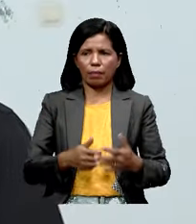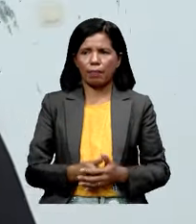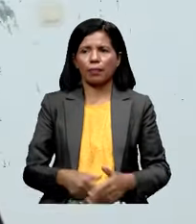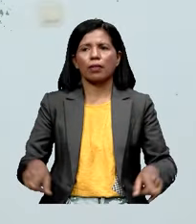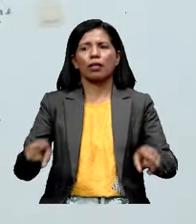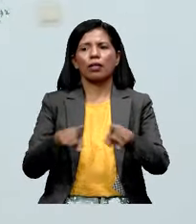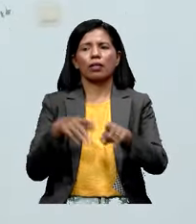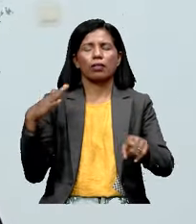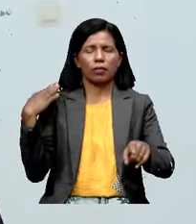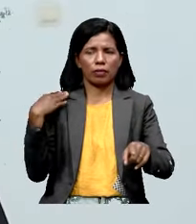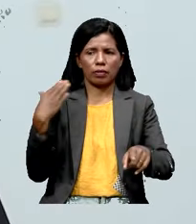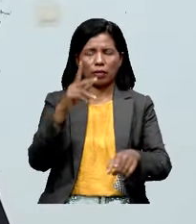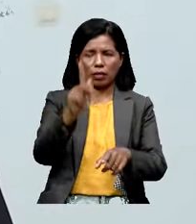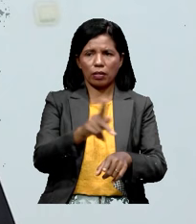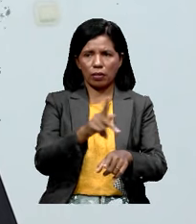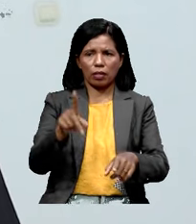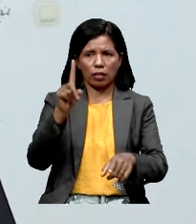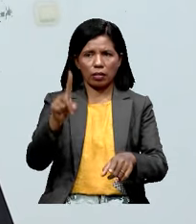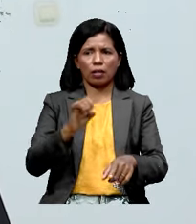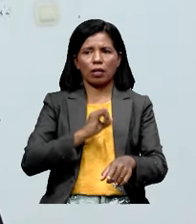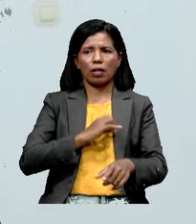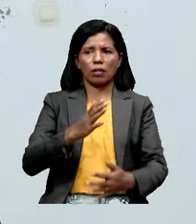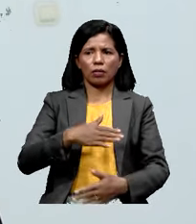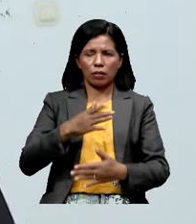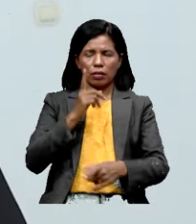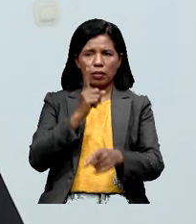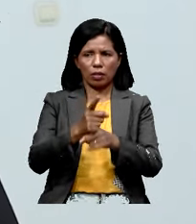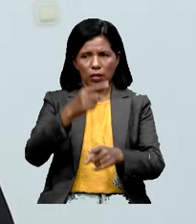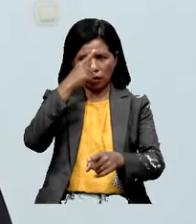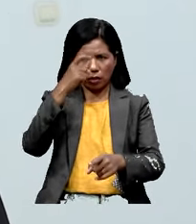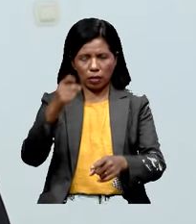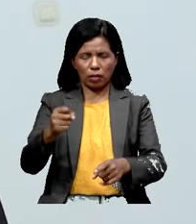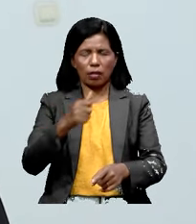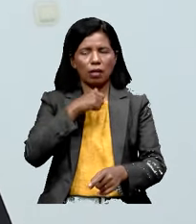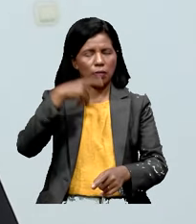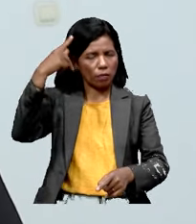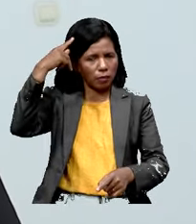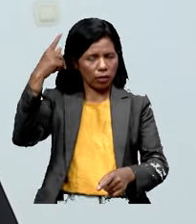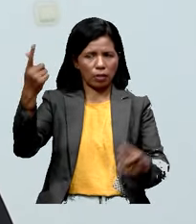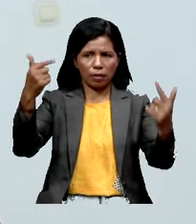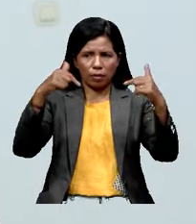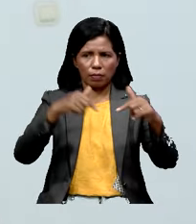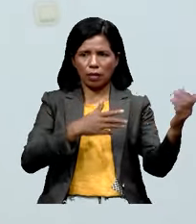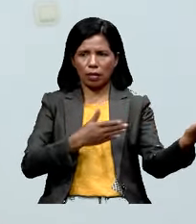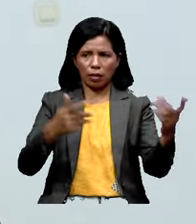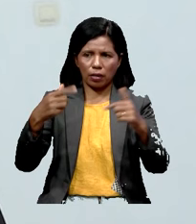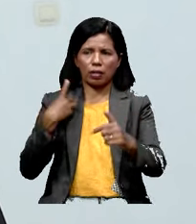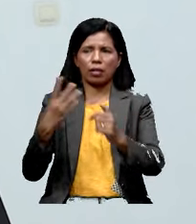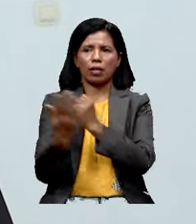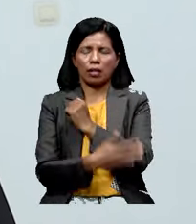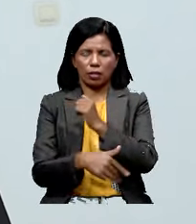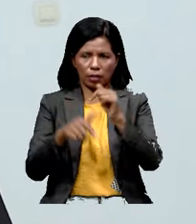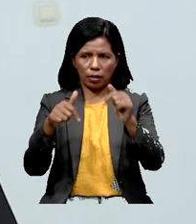Hanesan joven cristão católico ira, hau hak solo que teve estan São Pedro ni Sacelo, bele hitan mai hei tene rai doven